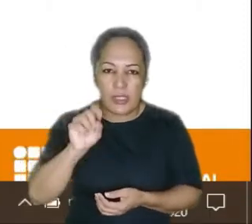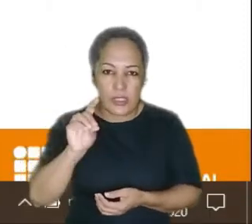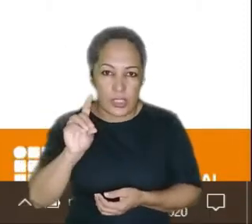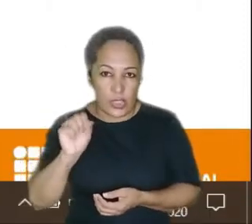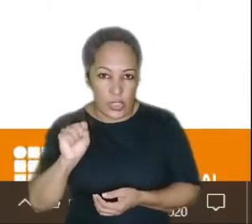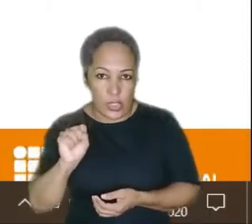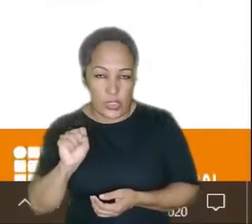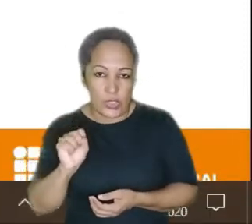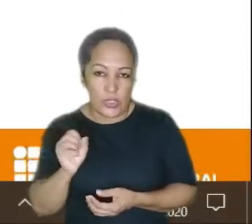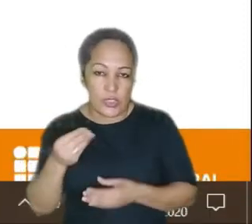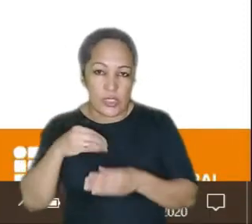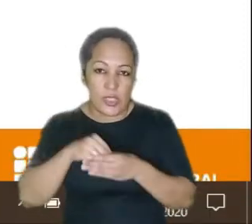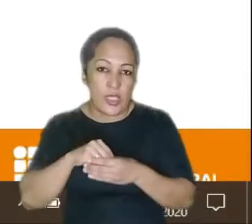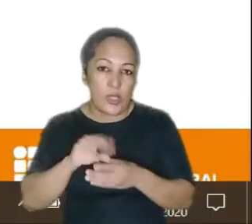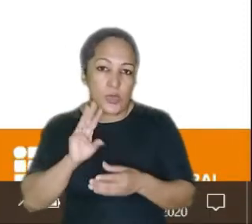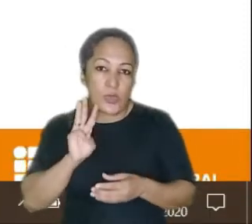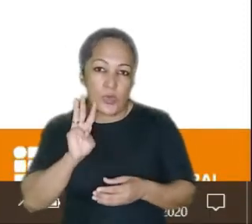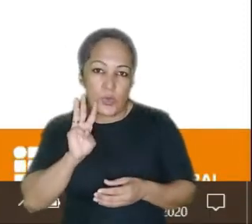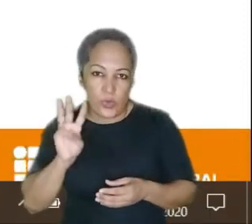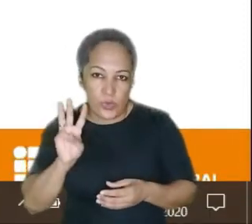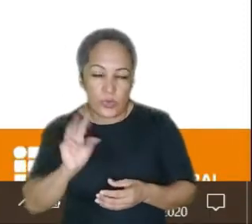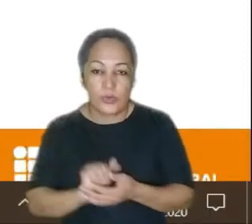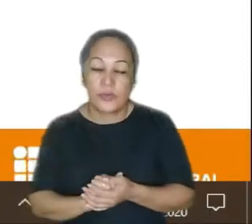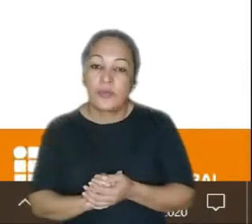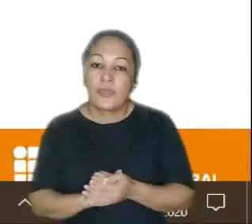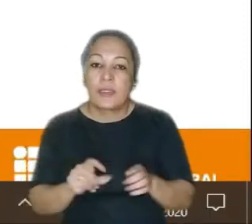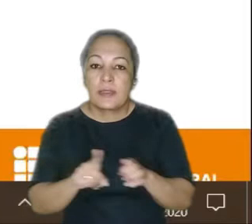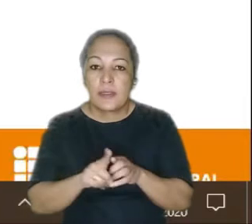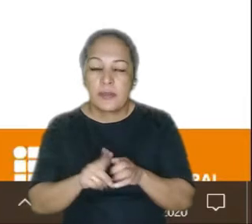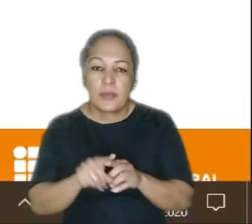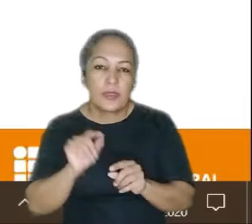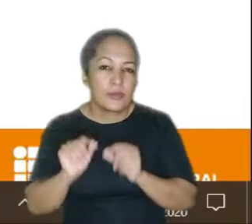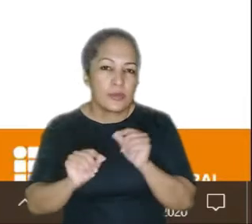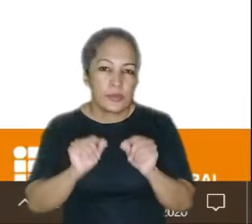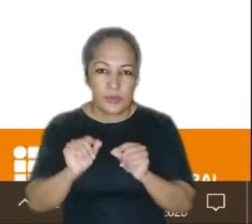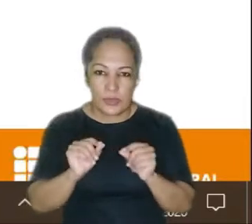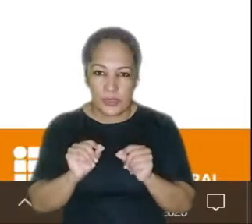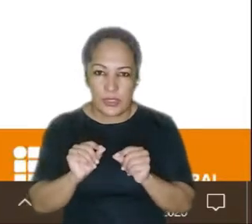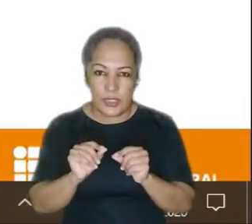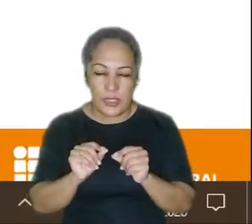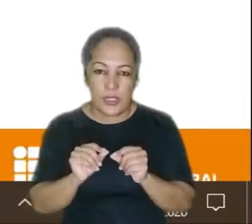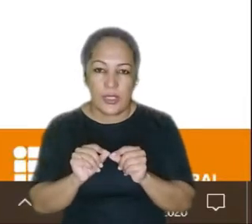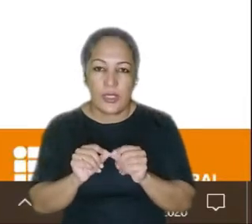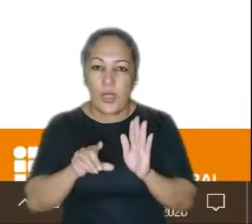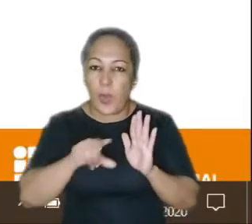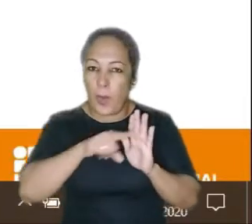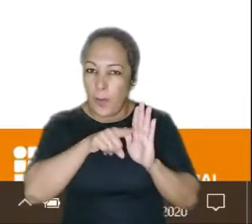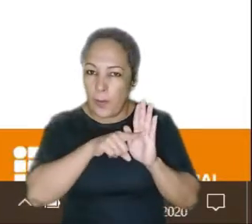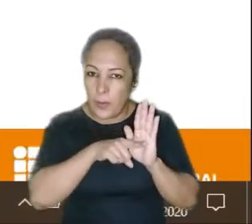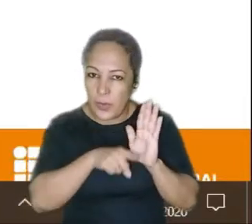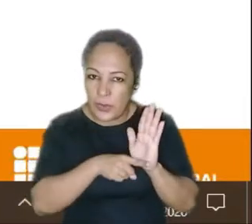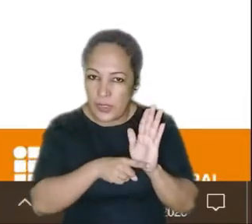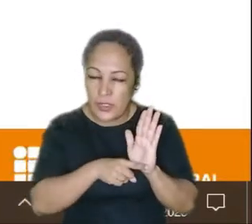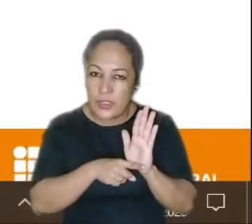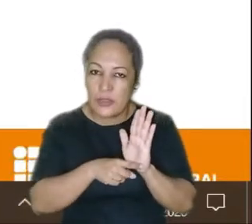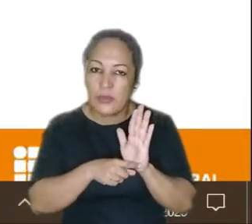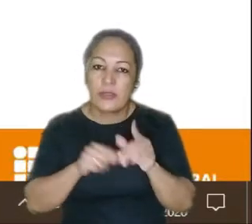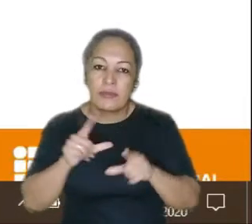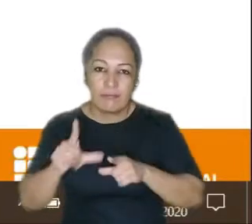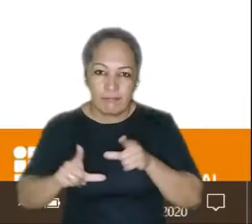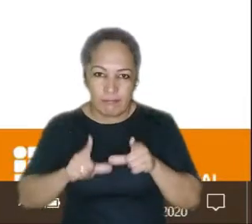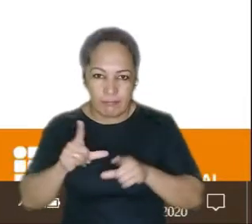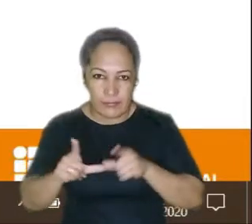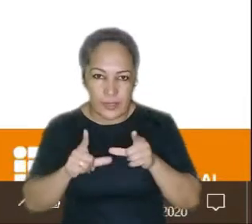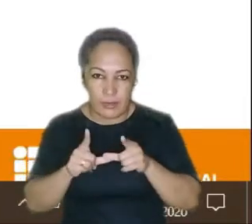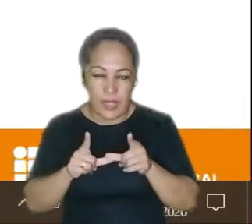CMDOS. Tá? Ou seja, é um programa que trabalha com linha de comando, tá